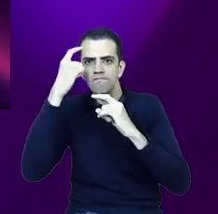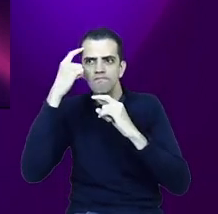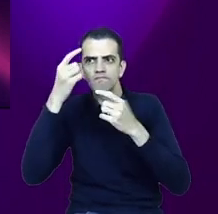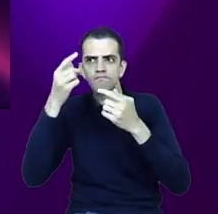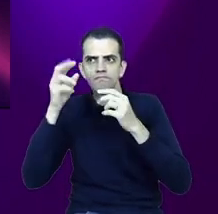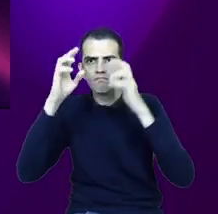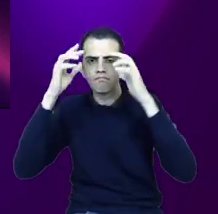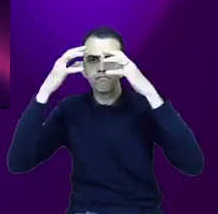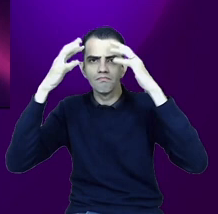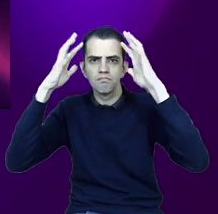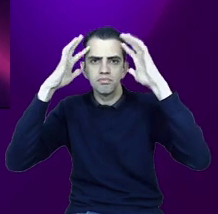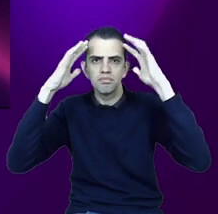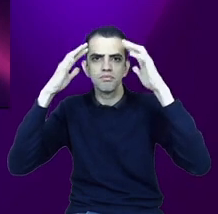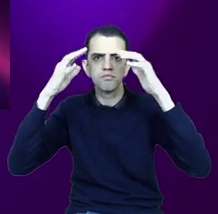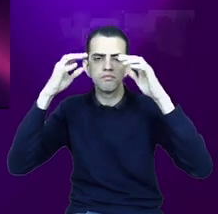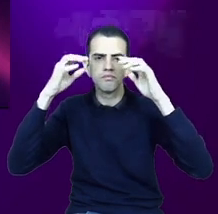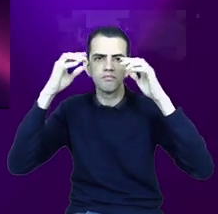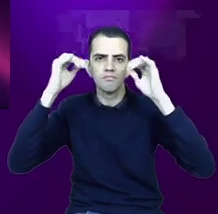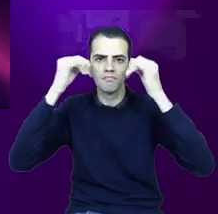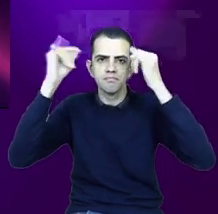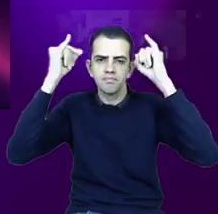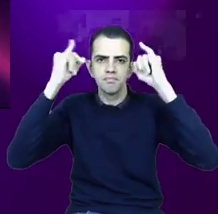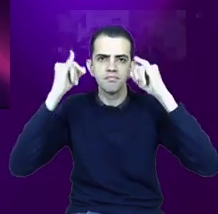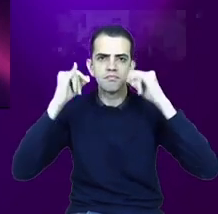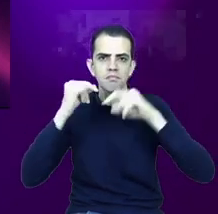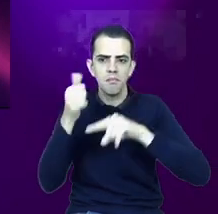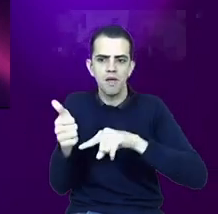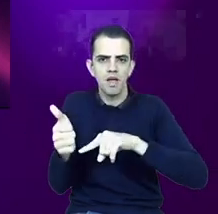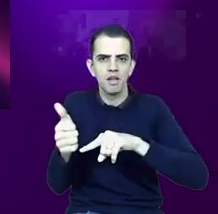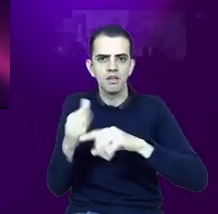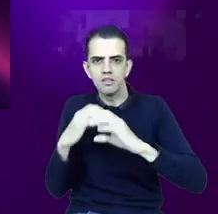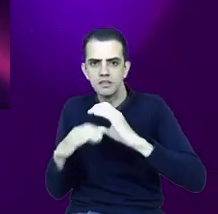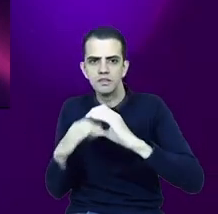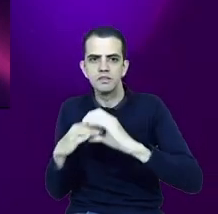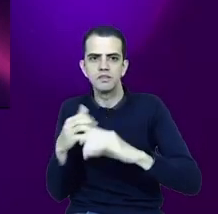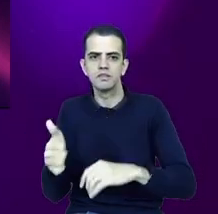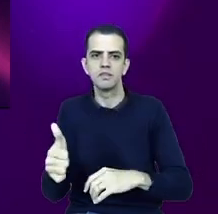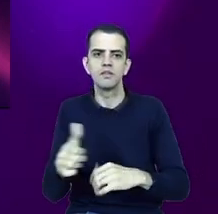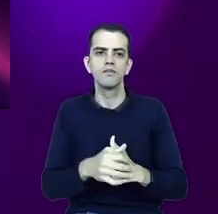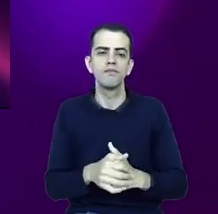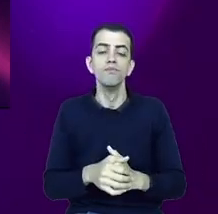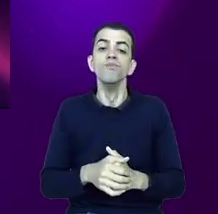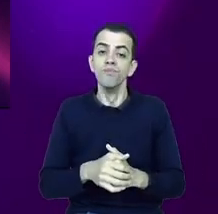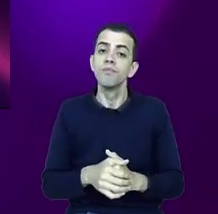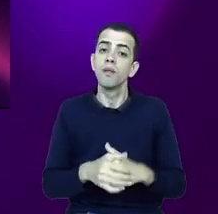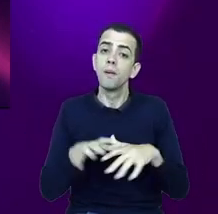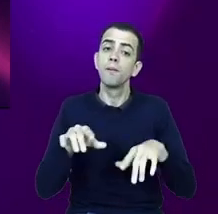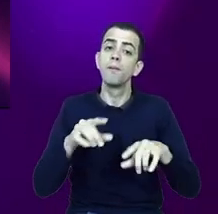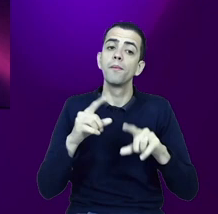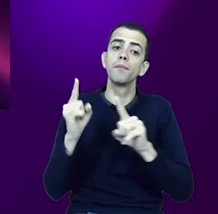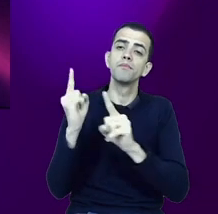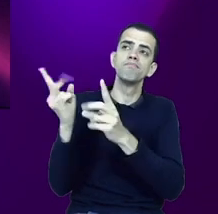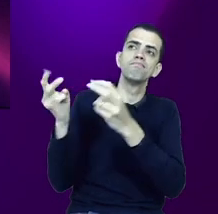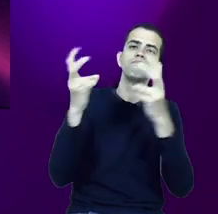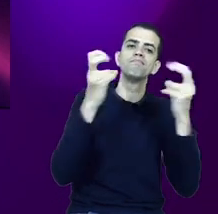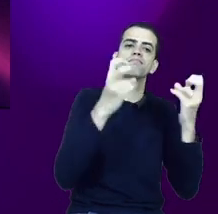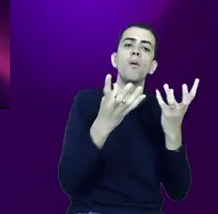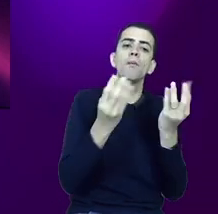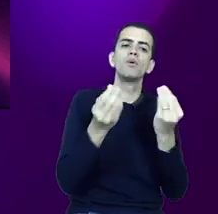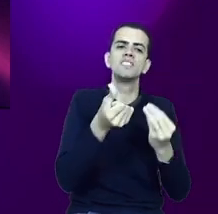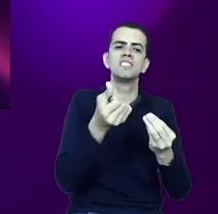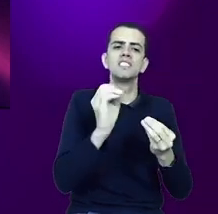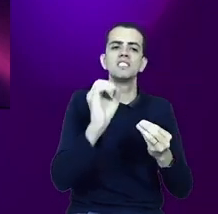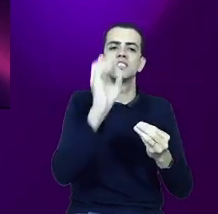nova rotina de avaliação pré-operatória é que muitos dos pacientes ditos assintomáticos hoje, cerca de 60%, como